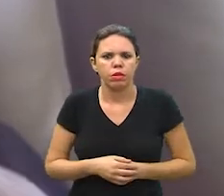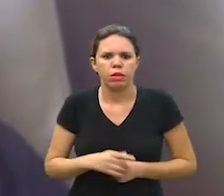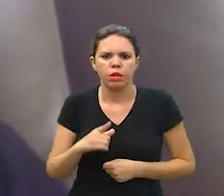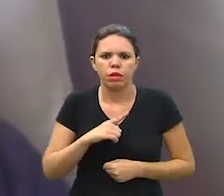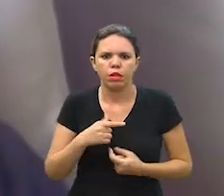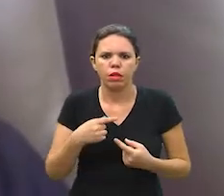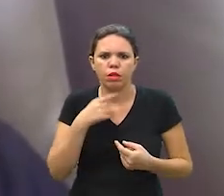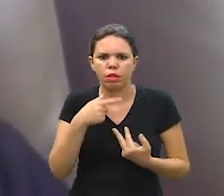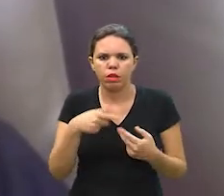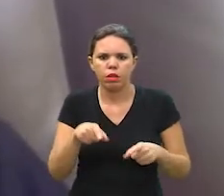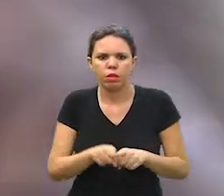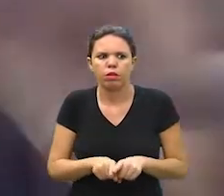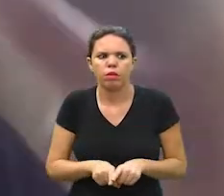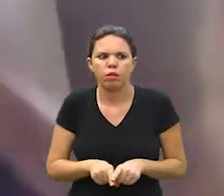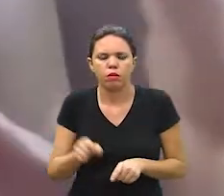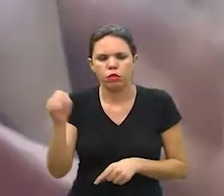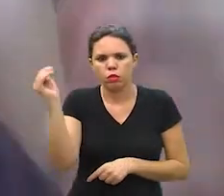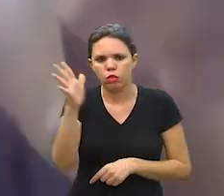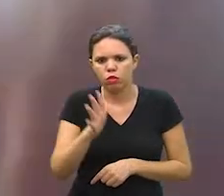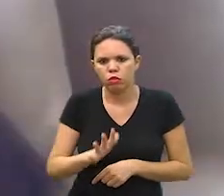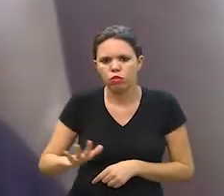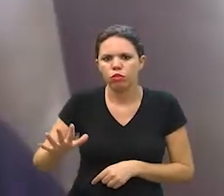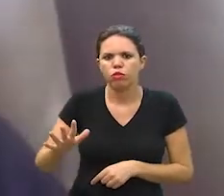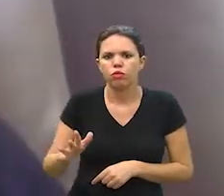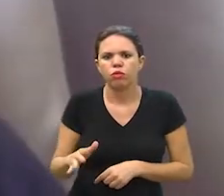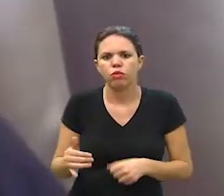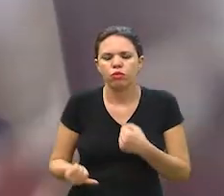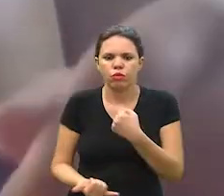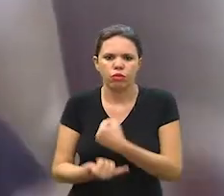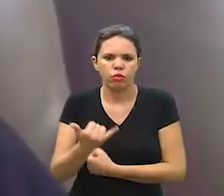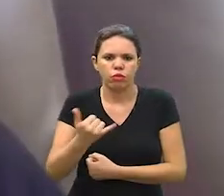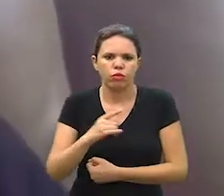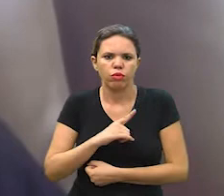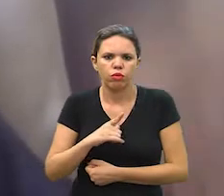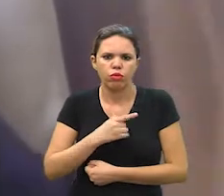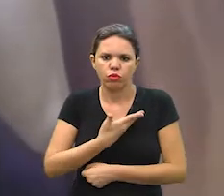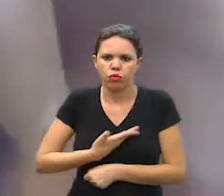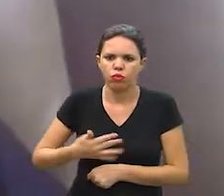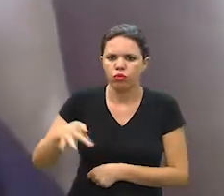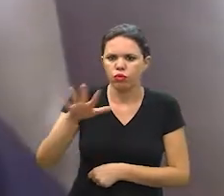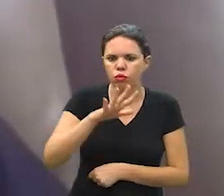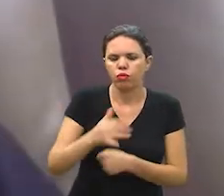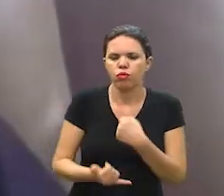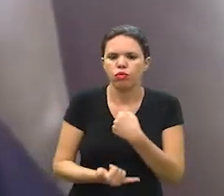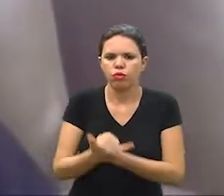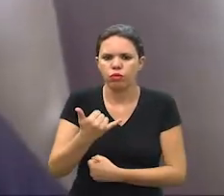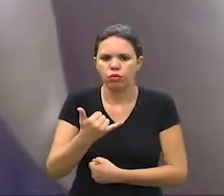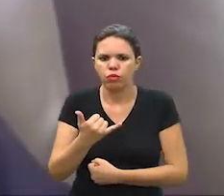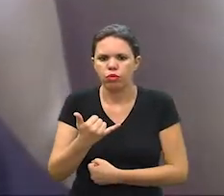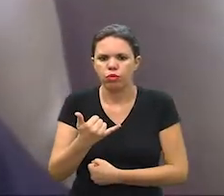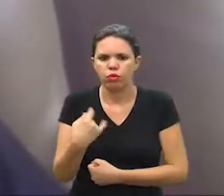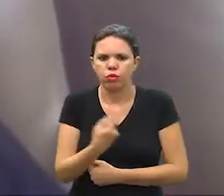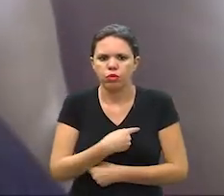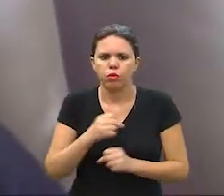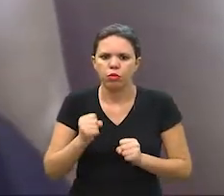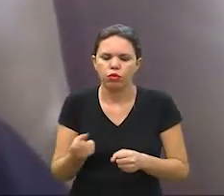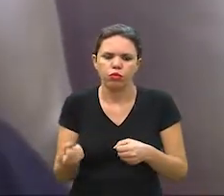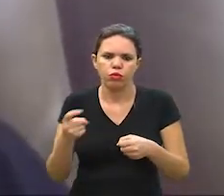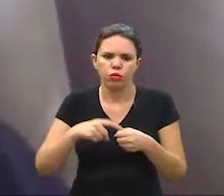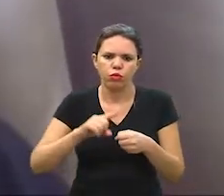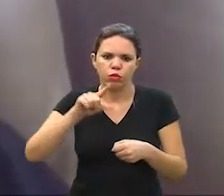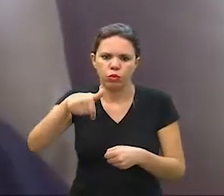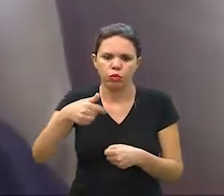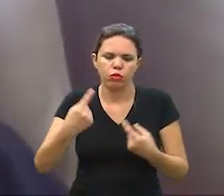uma questão nacional que está falha, porque nós temos um governo federal que está falhando, e aí a gente pode voltar